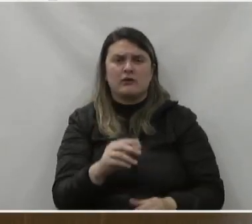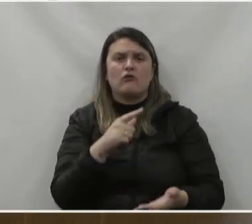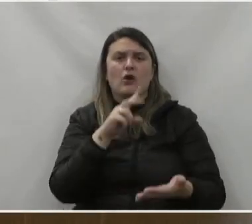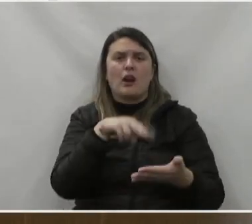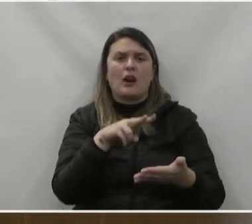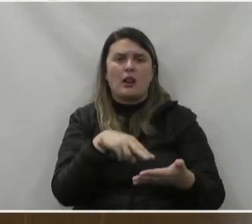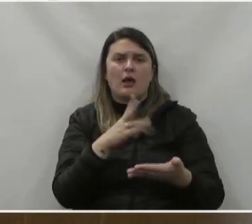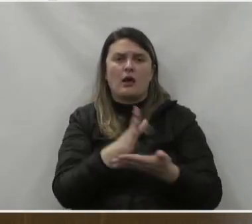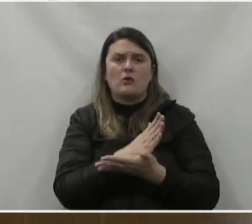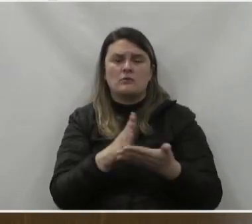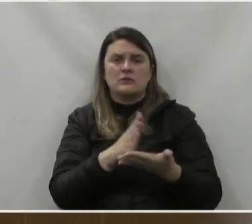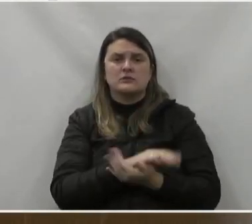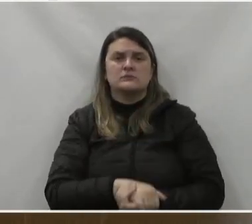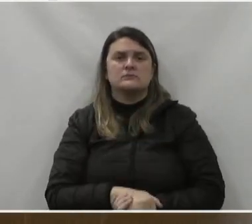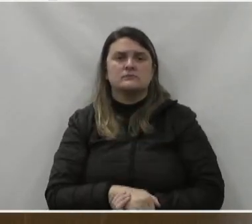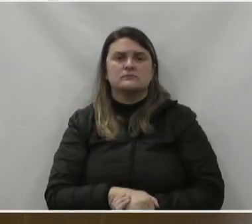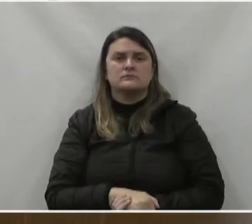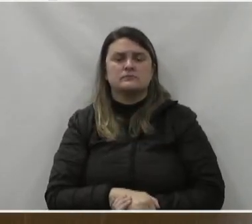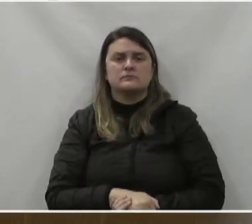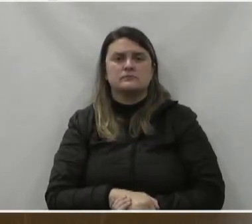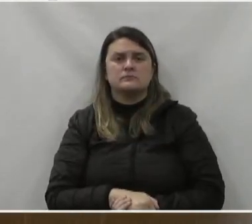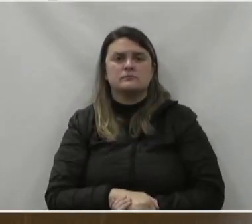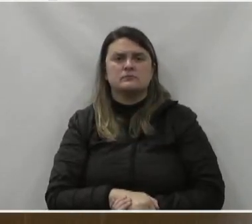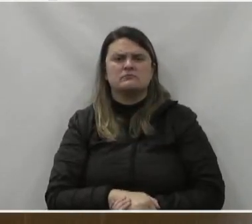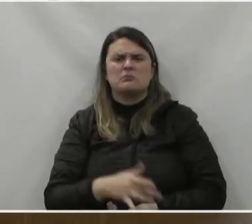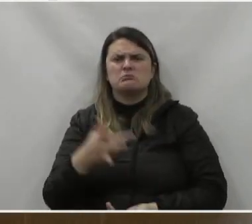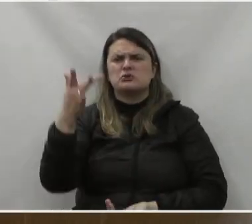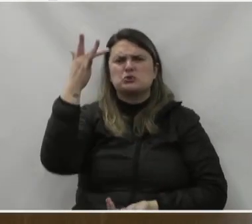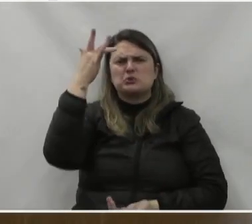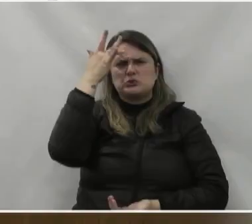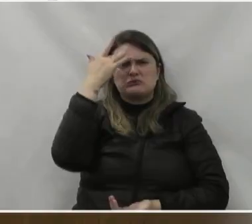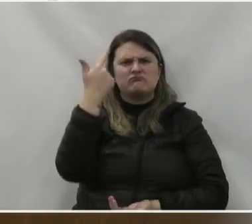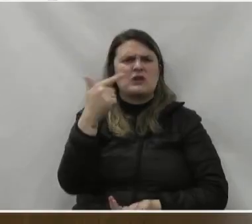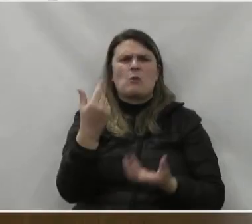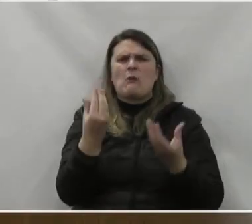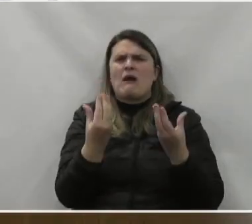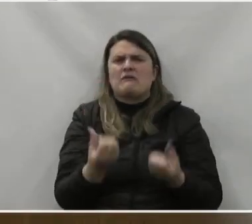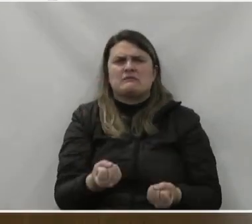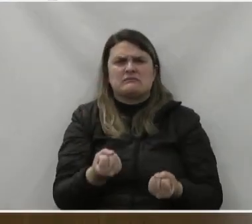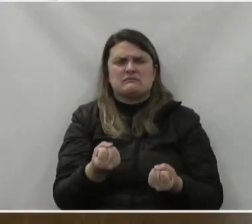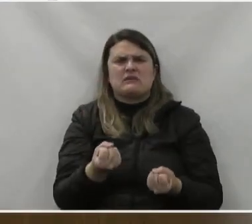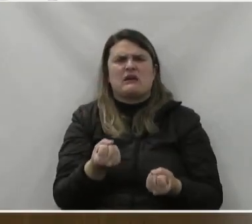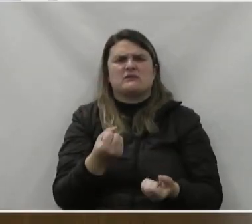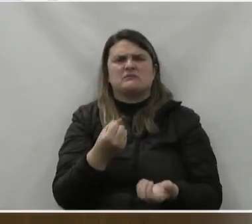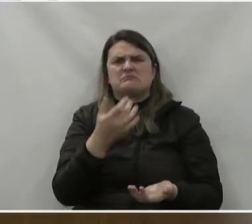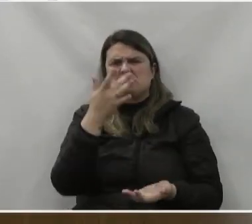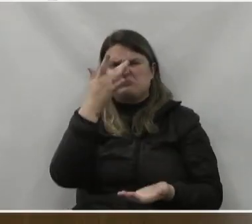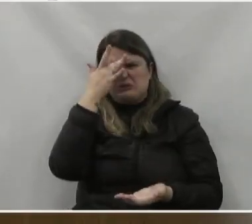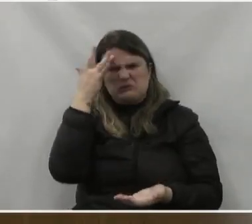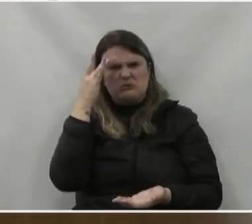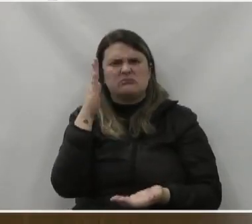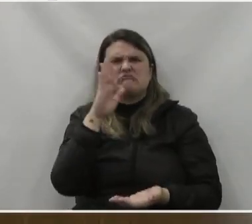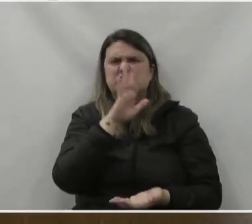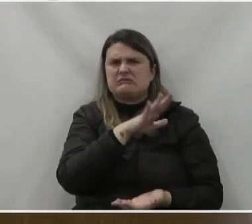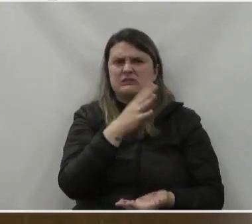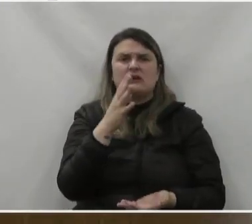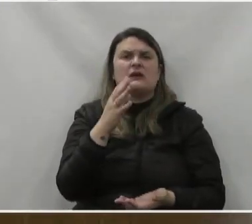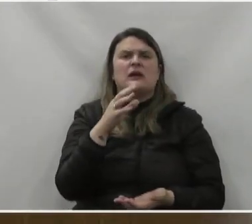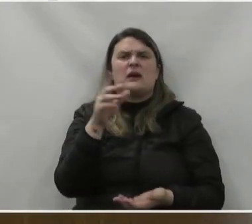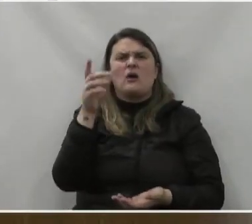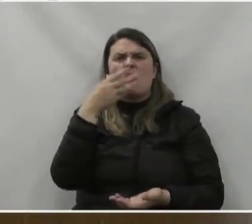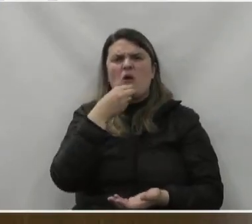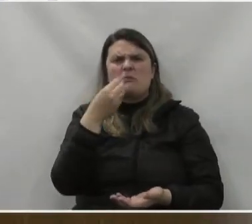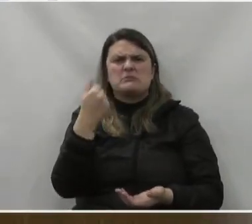senão o tempo vai ceder. Que absurdo, inaceitável, esse é um escroto, nojento, esse cara tem